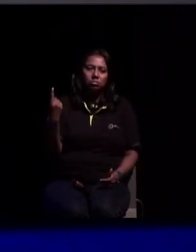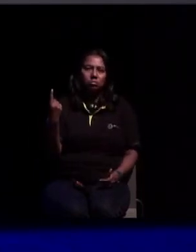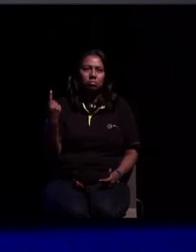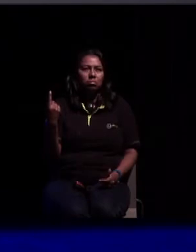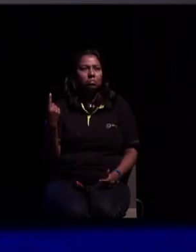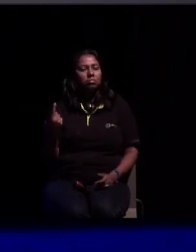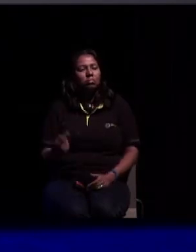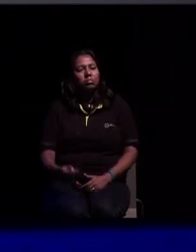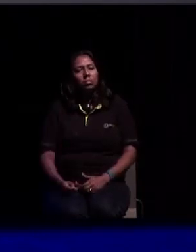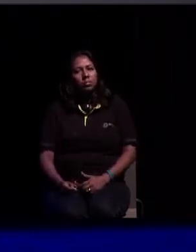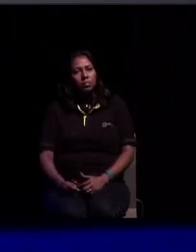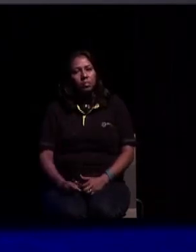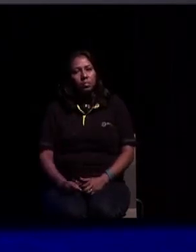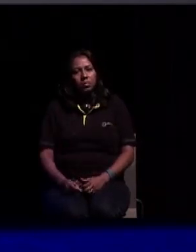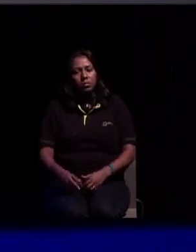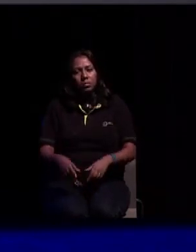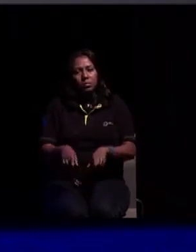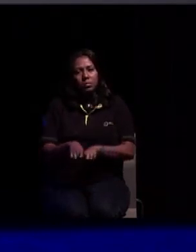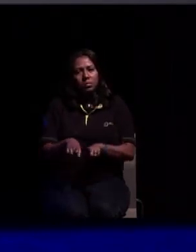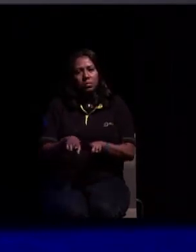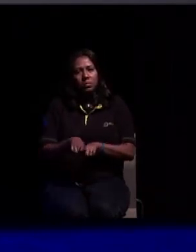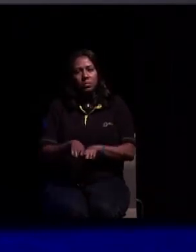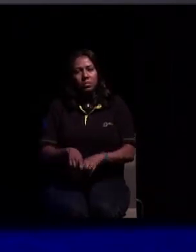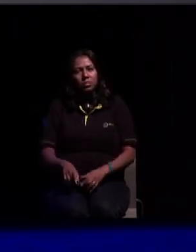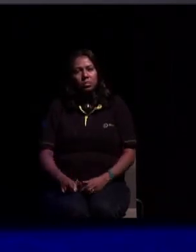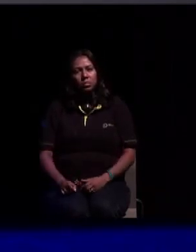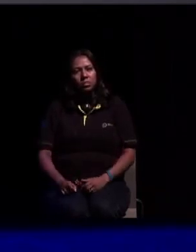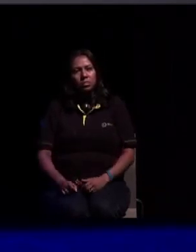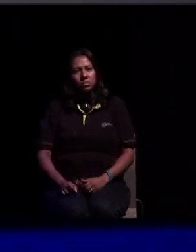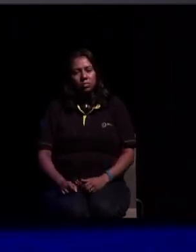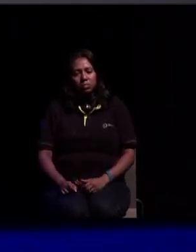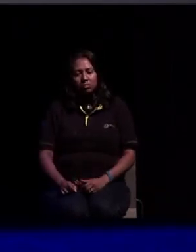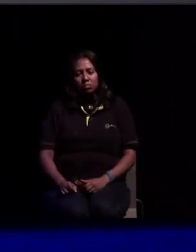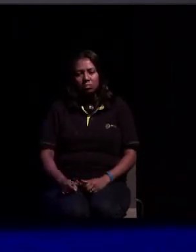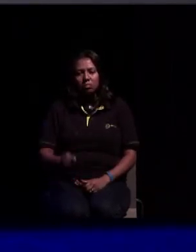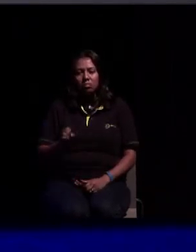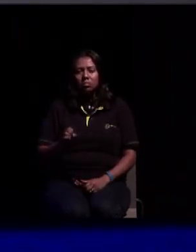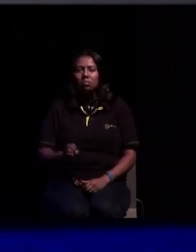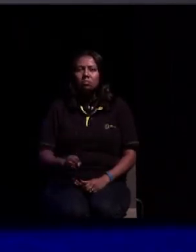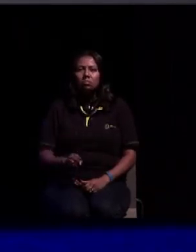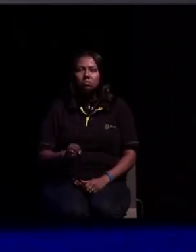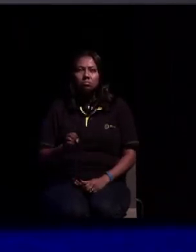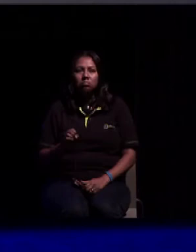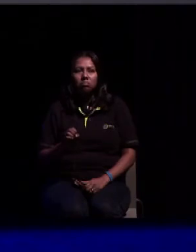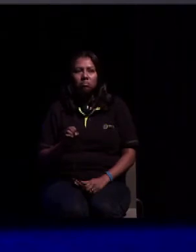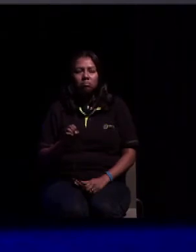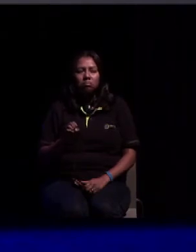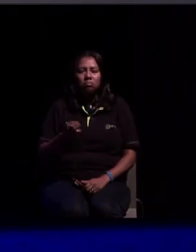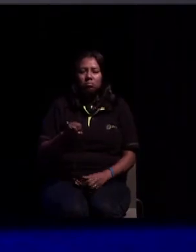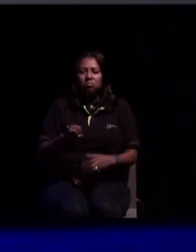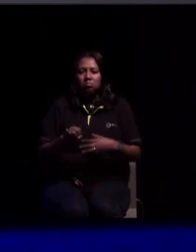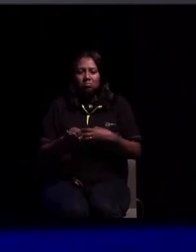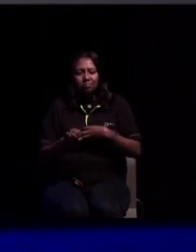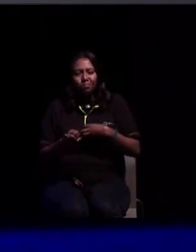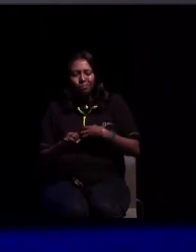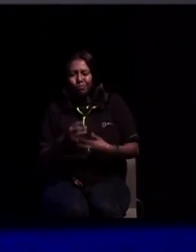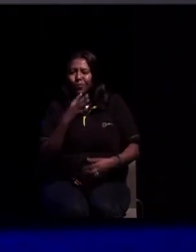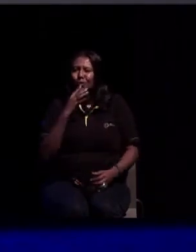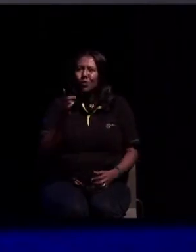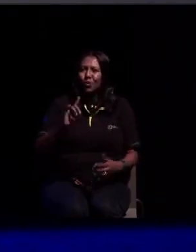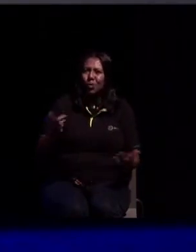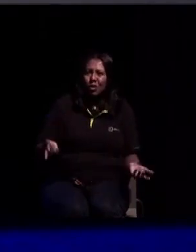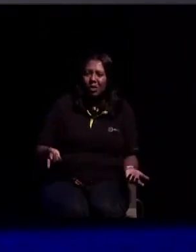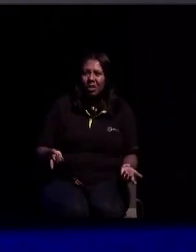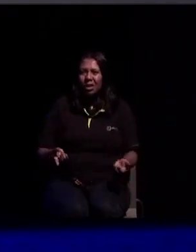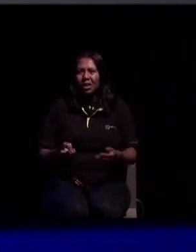nos tira de uma posição de conforto, de uma posição de continuidade, de um comportamento que já está